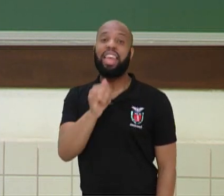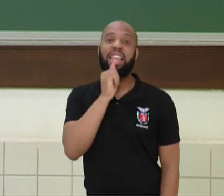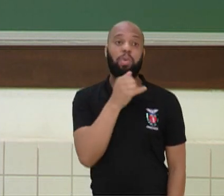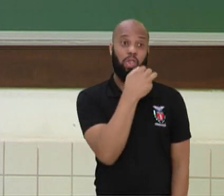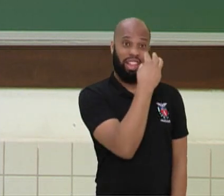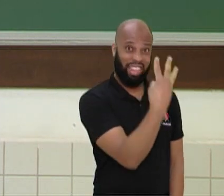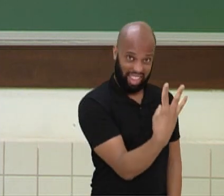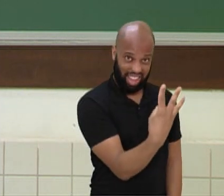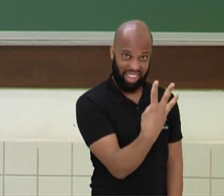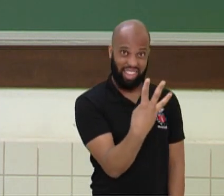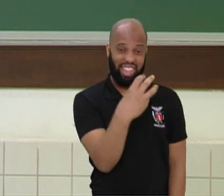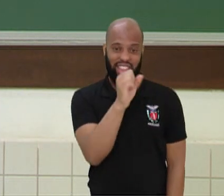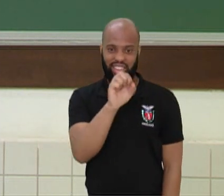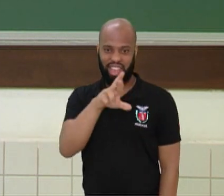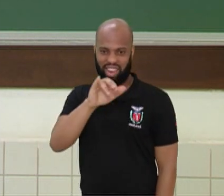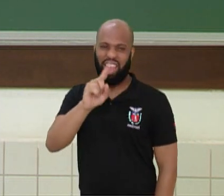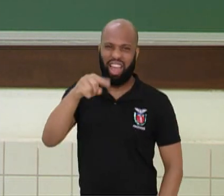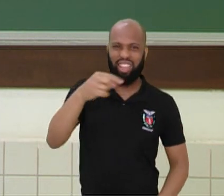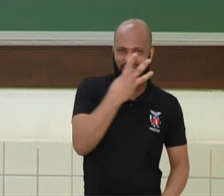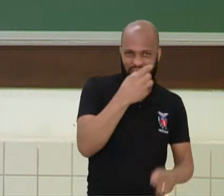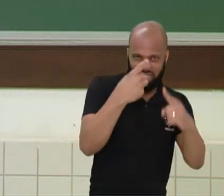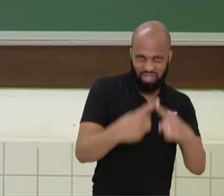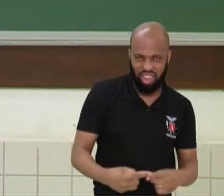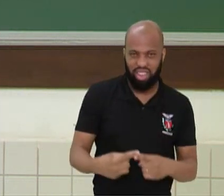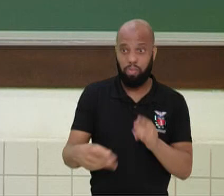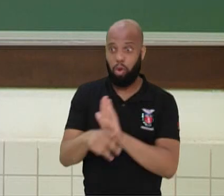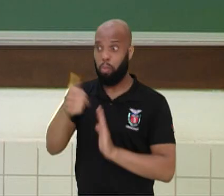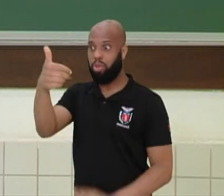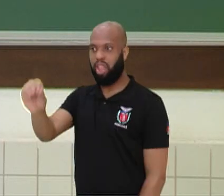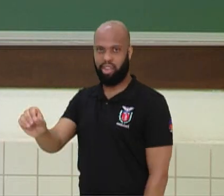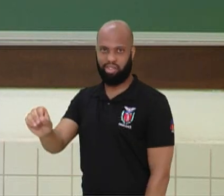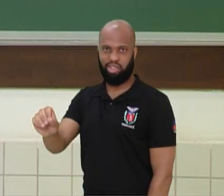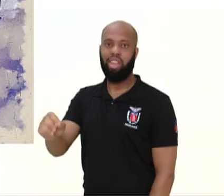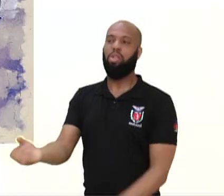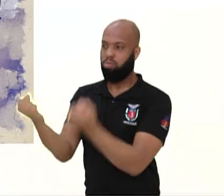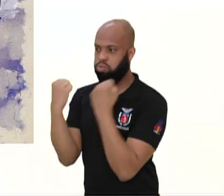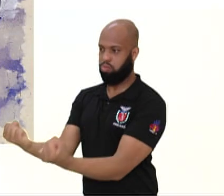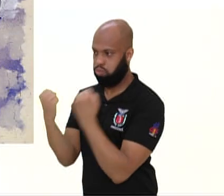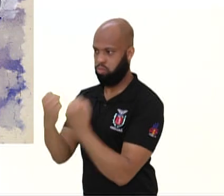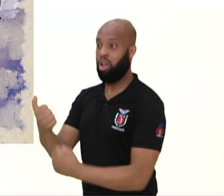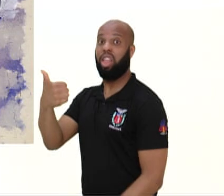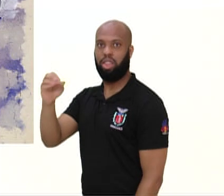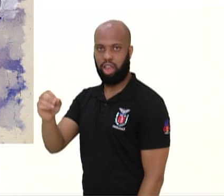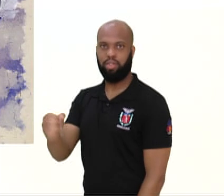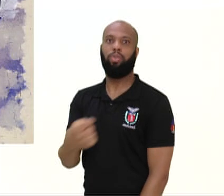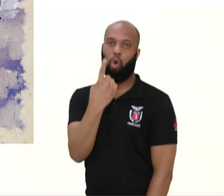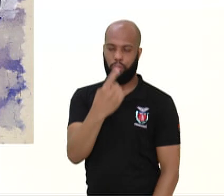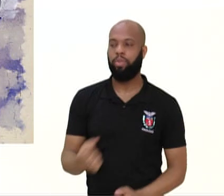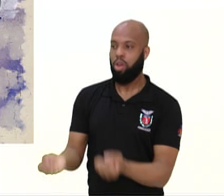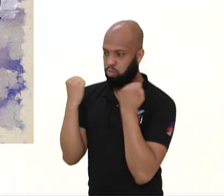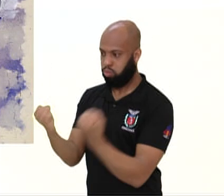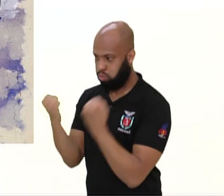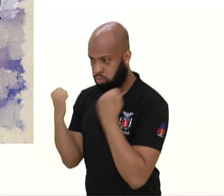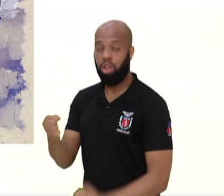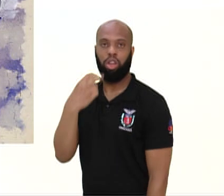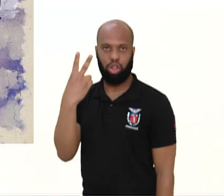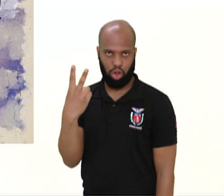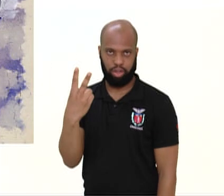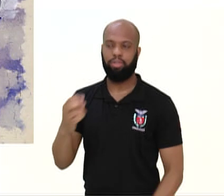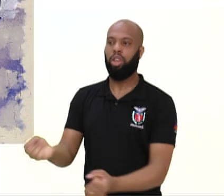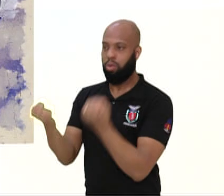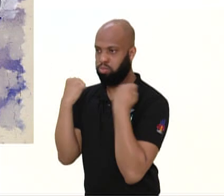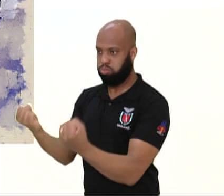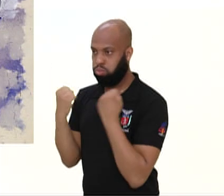3 séries de 10 repetições. Então, um conjunto de repetições vai ser enquadrado aí como uma